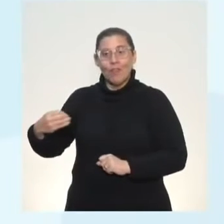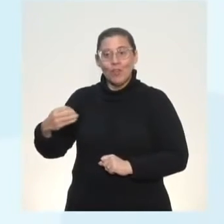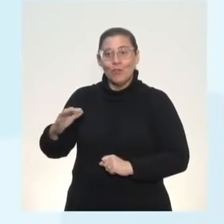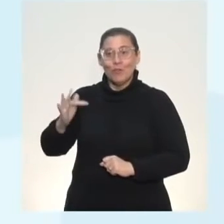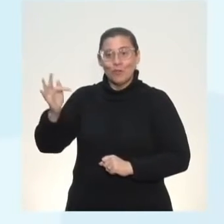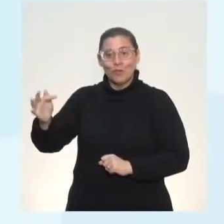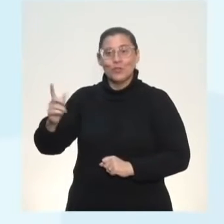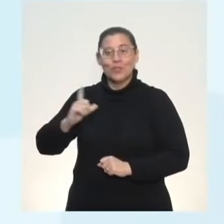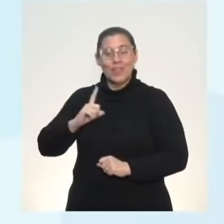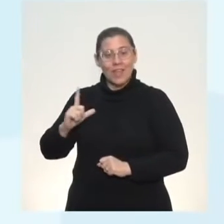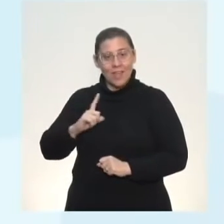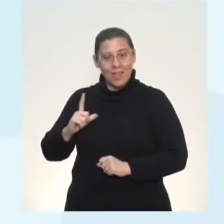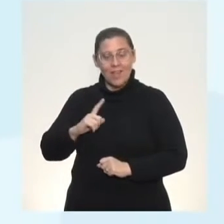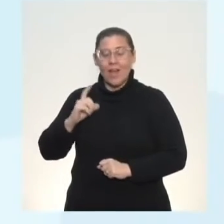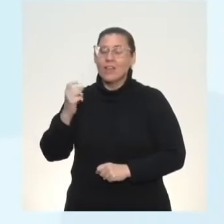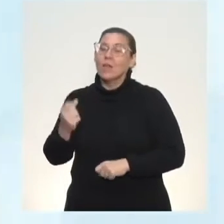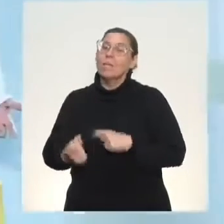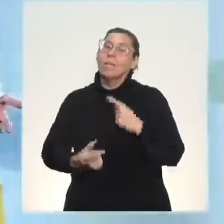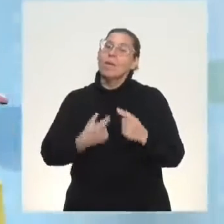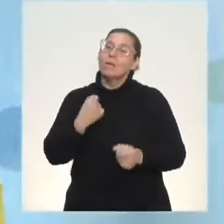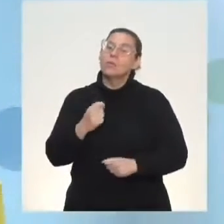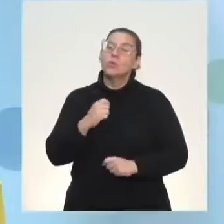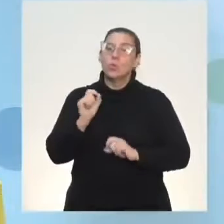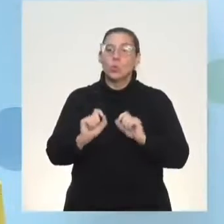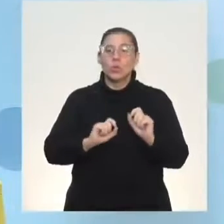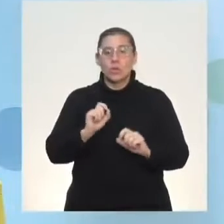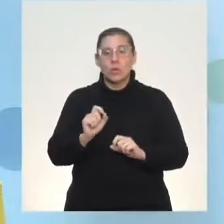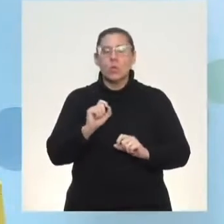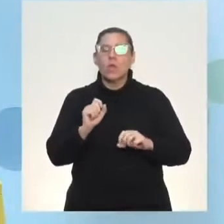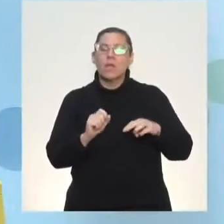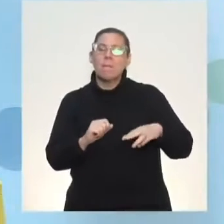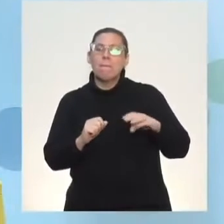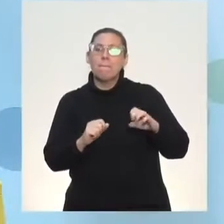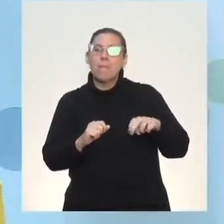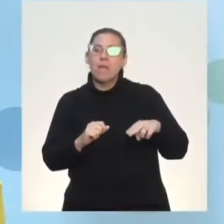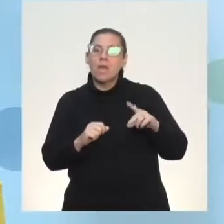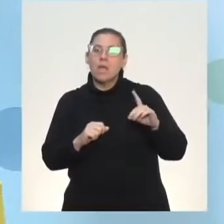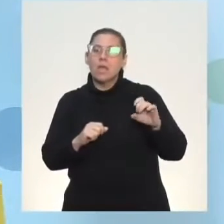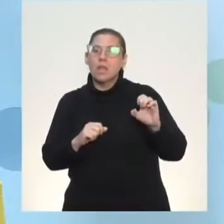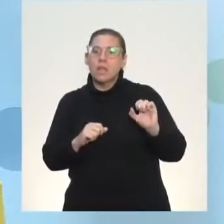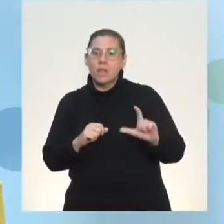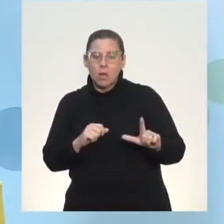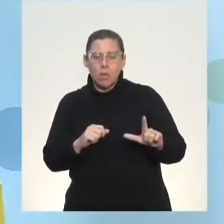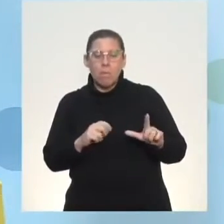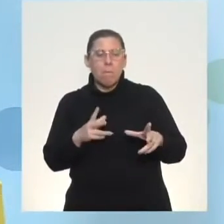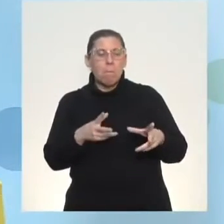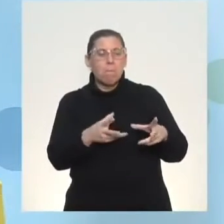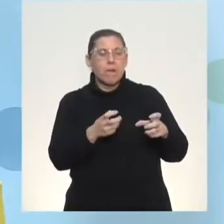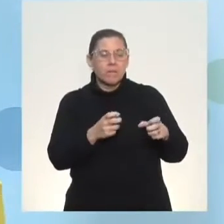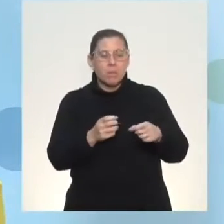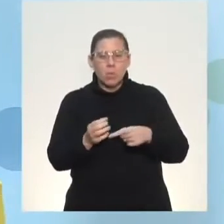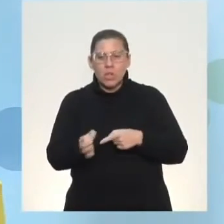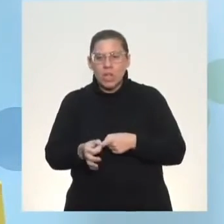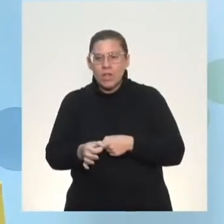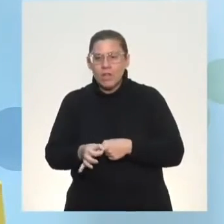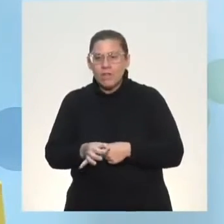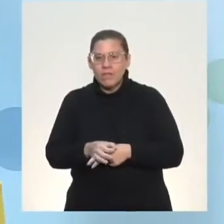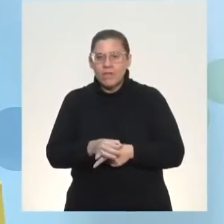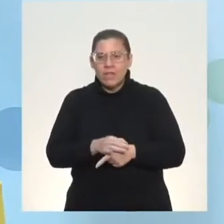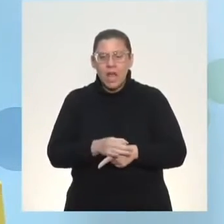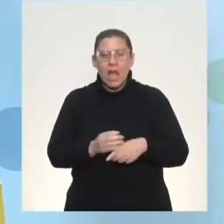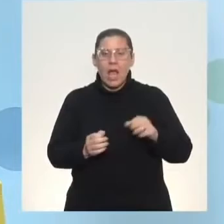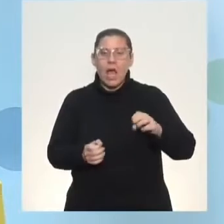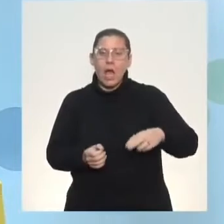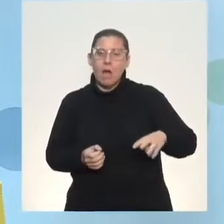aí. Aí vai depender o seguinte, o que o Mendel percebeu a partir daquelas ervilhas amarelas ali? Que